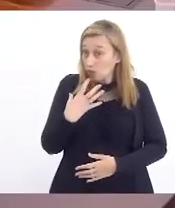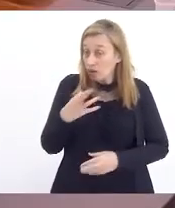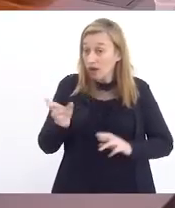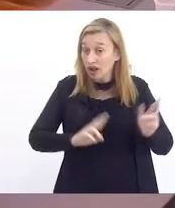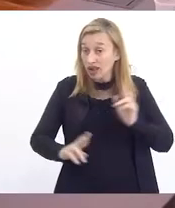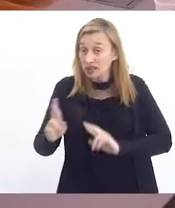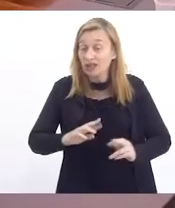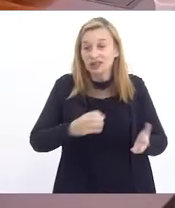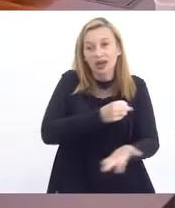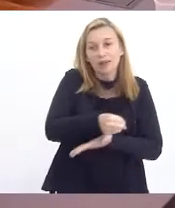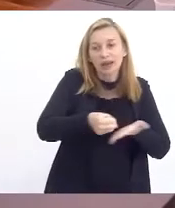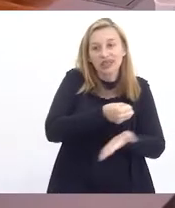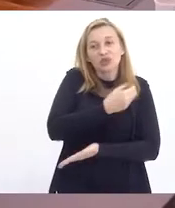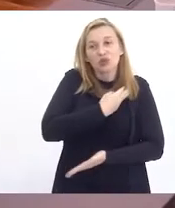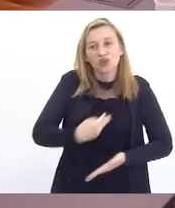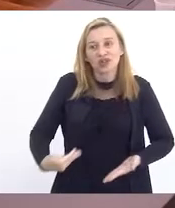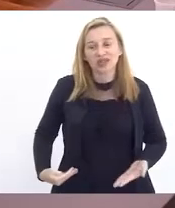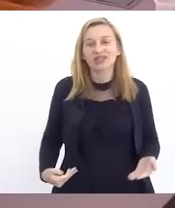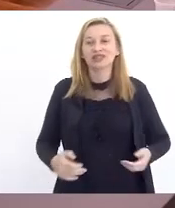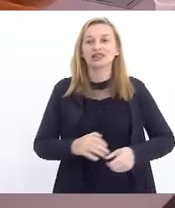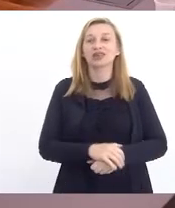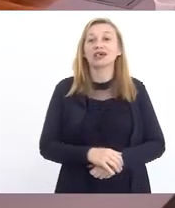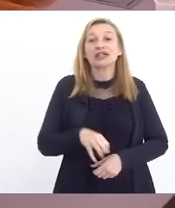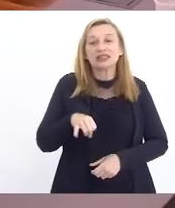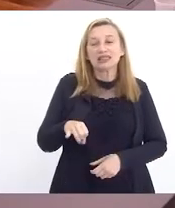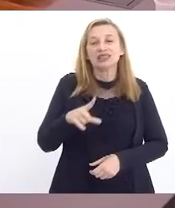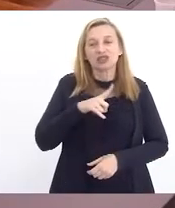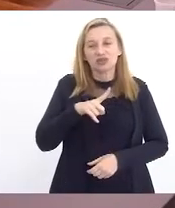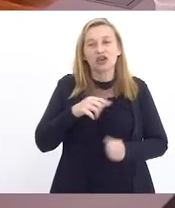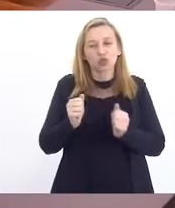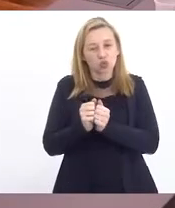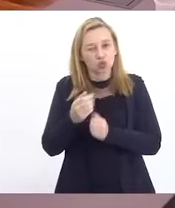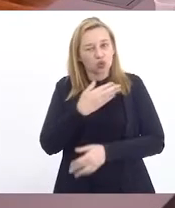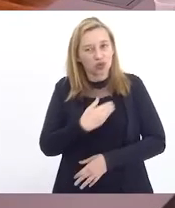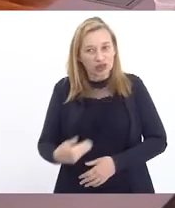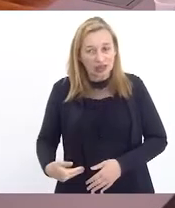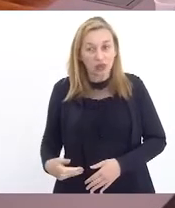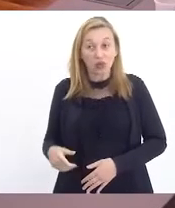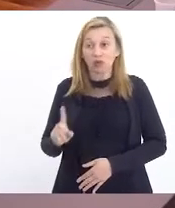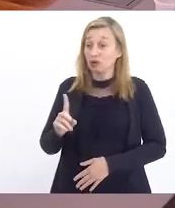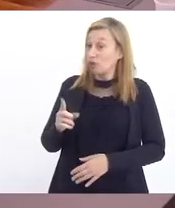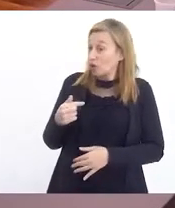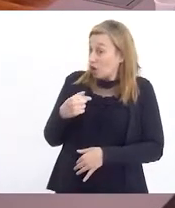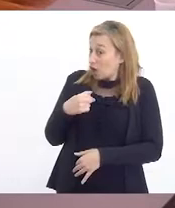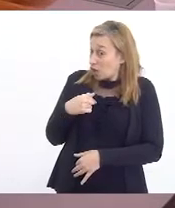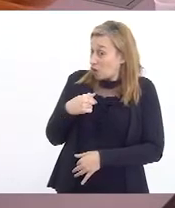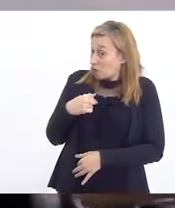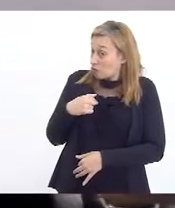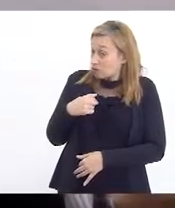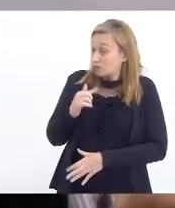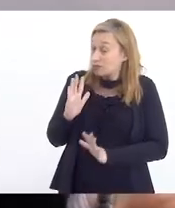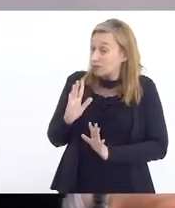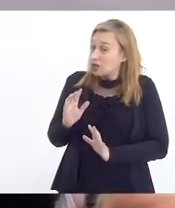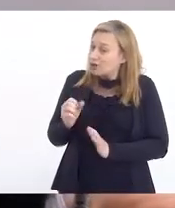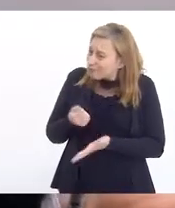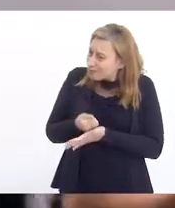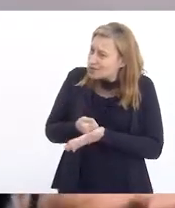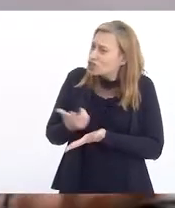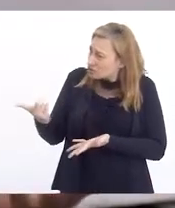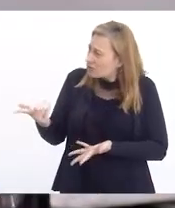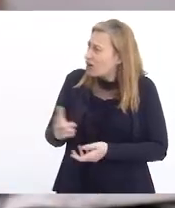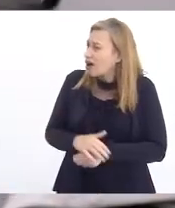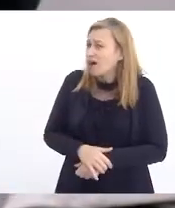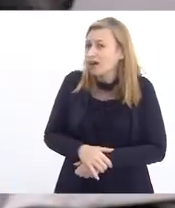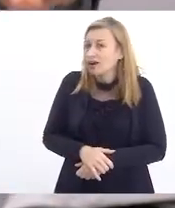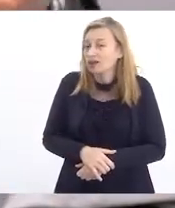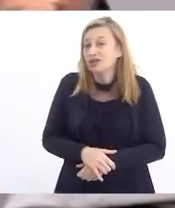bases governamentais, se tiver com o governador, que não é o meu caso, insiste com isso.